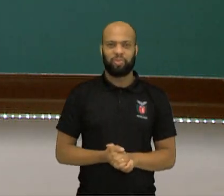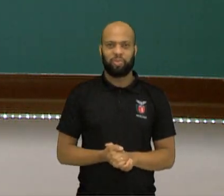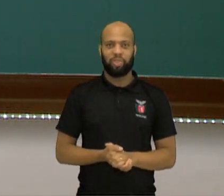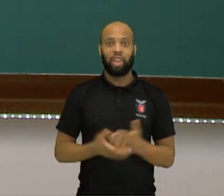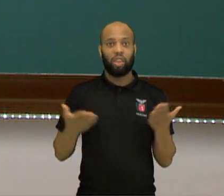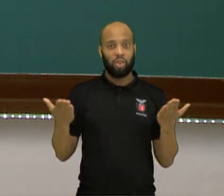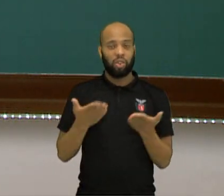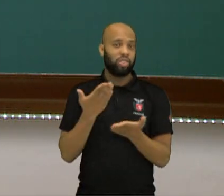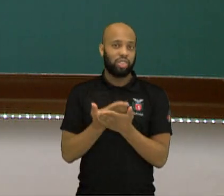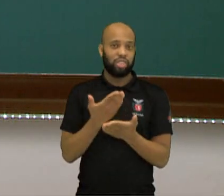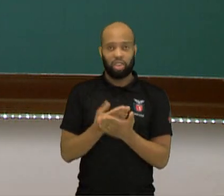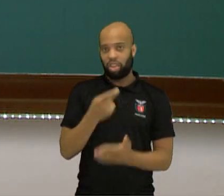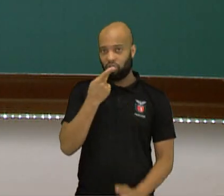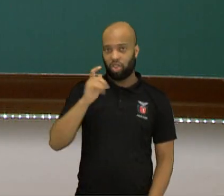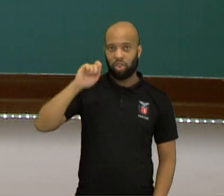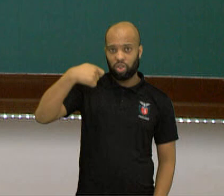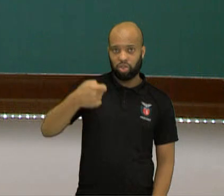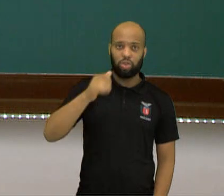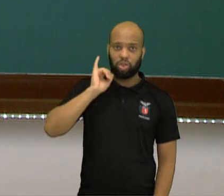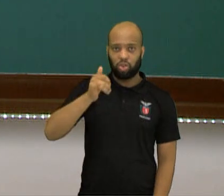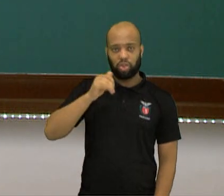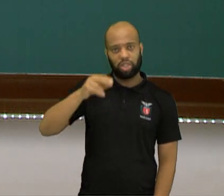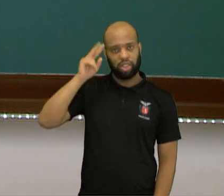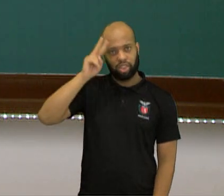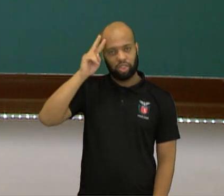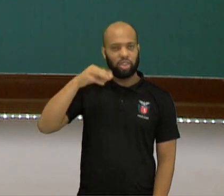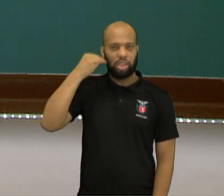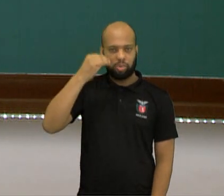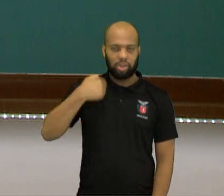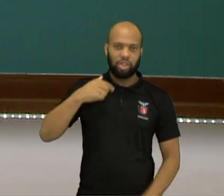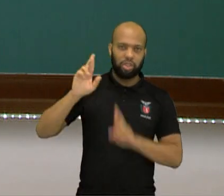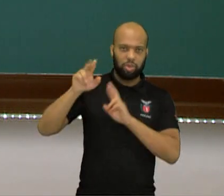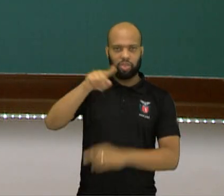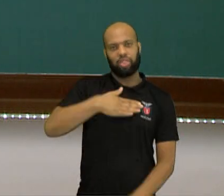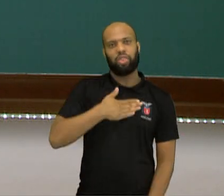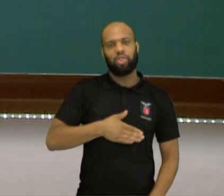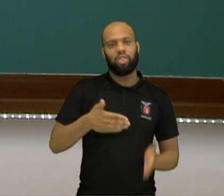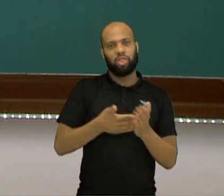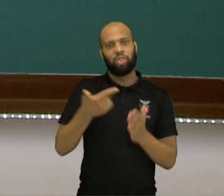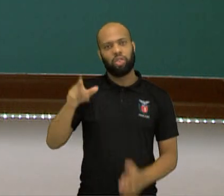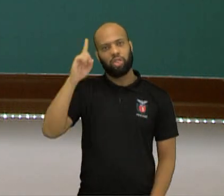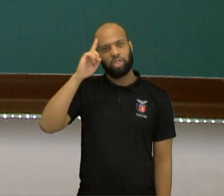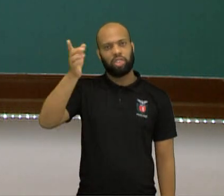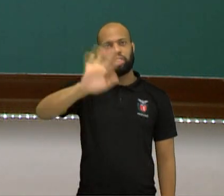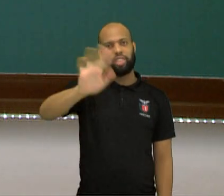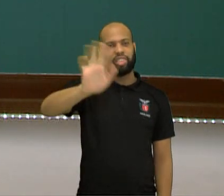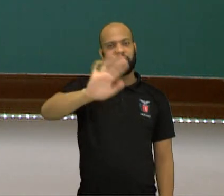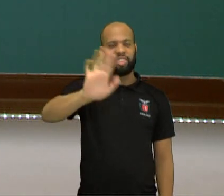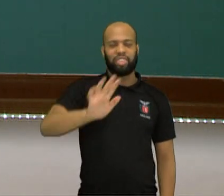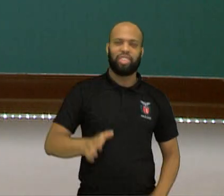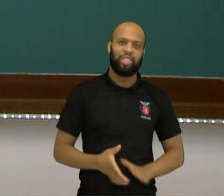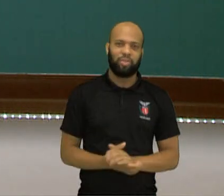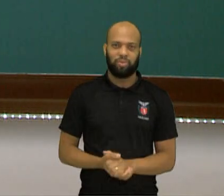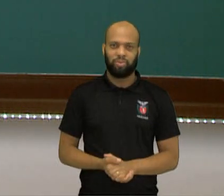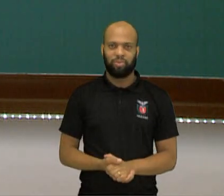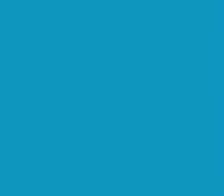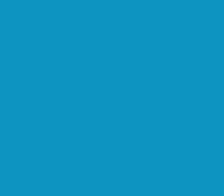Nesse vídeo nós falamos sobre relato. Espero que vocês tenham gostado e até uma próxima oportunidade.